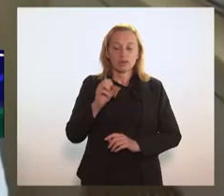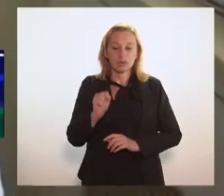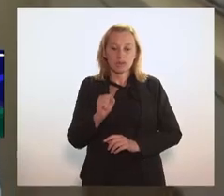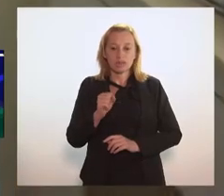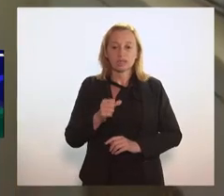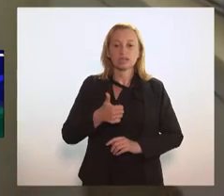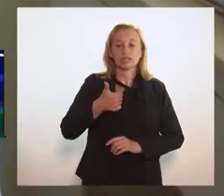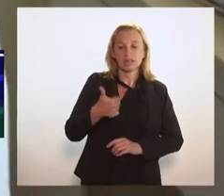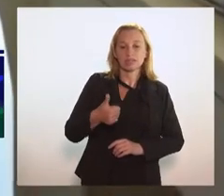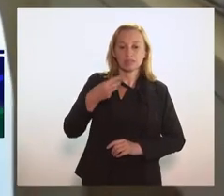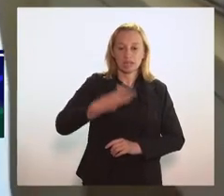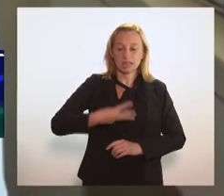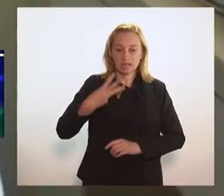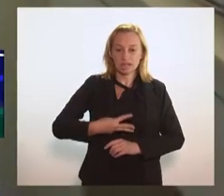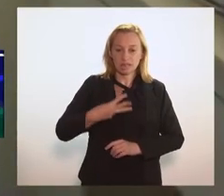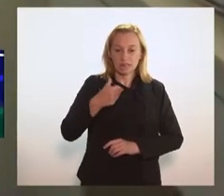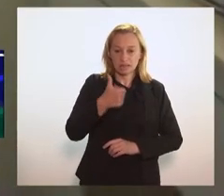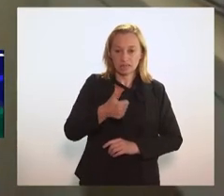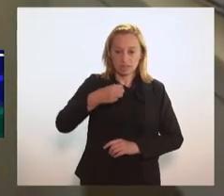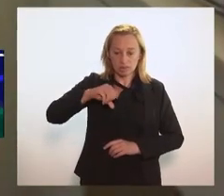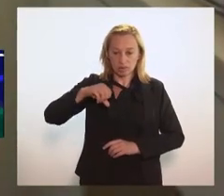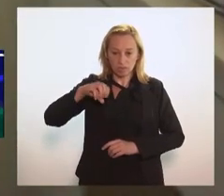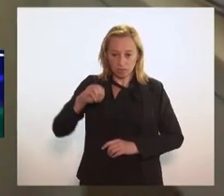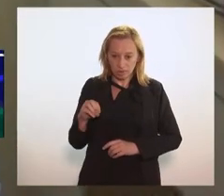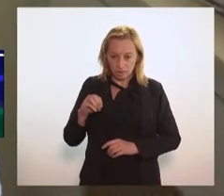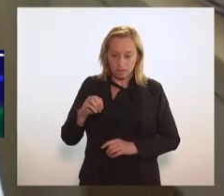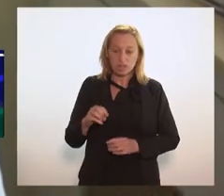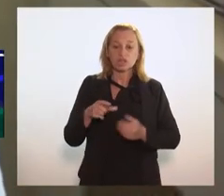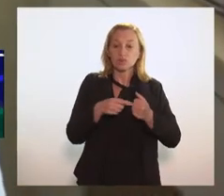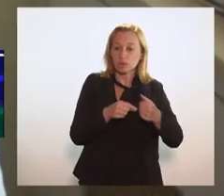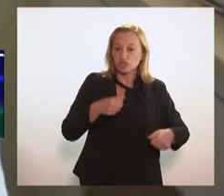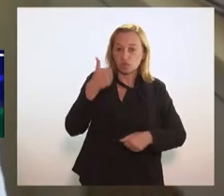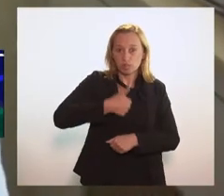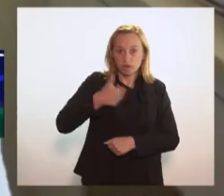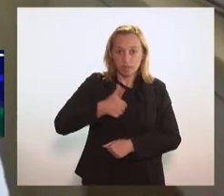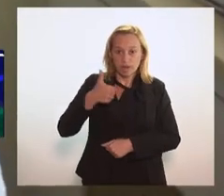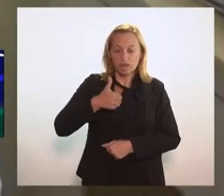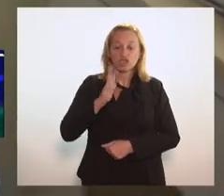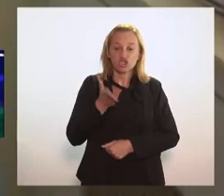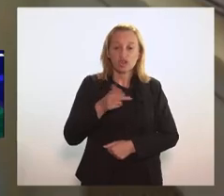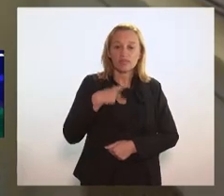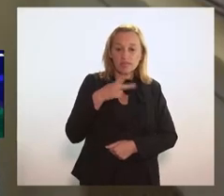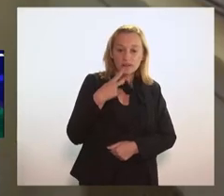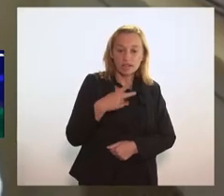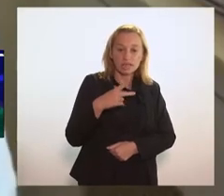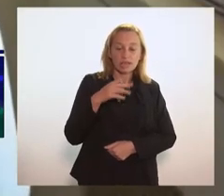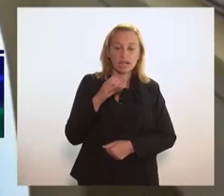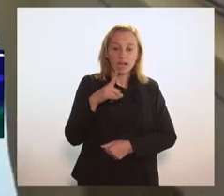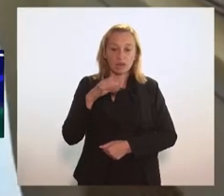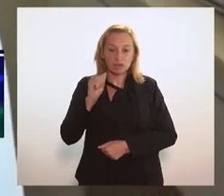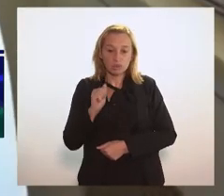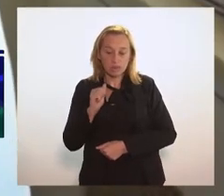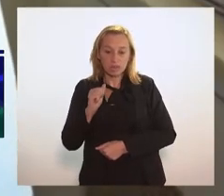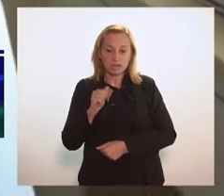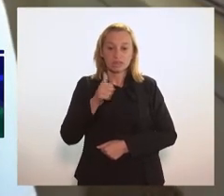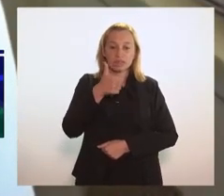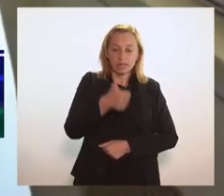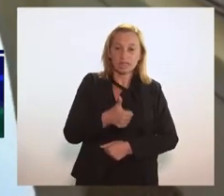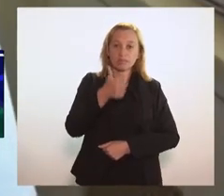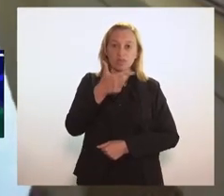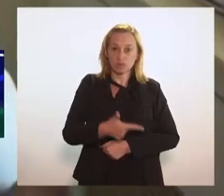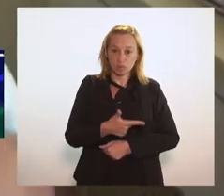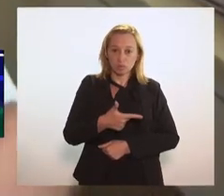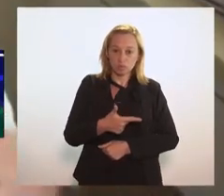ICMS 190. Aí chega no artigo 1º, ele já fala na cláusula